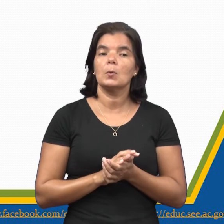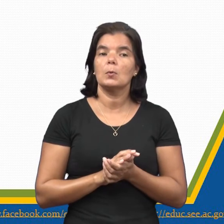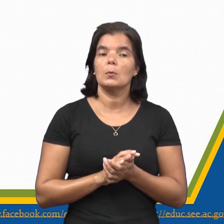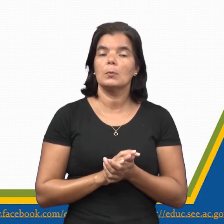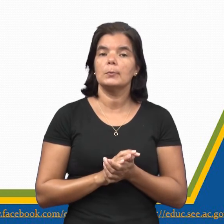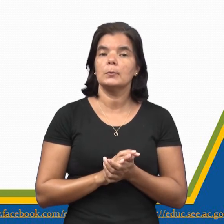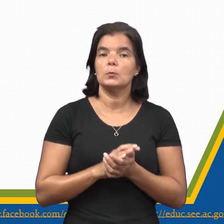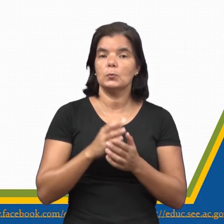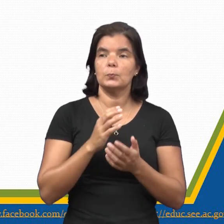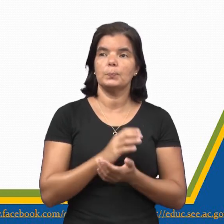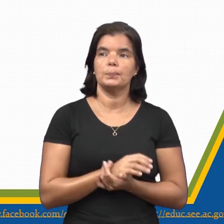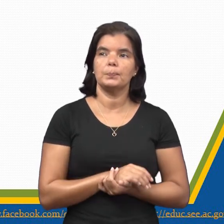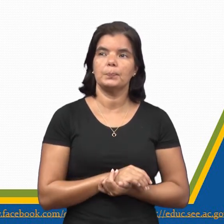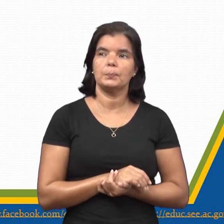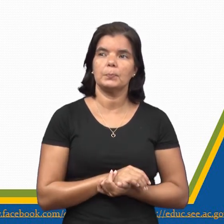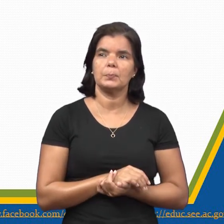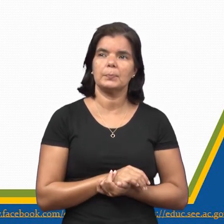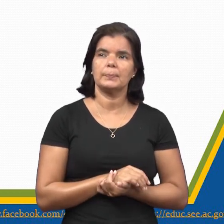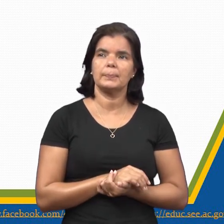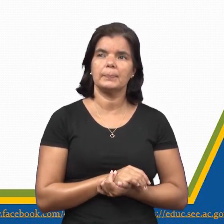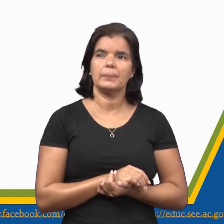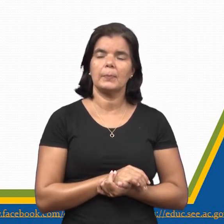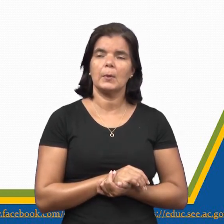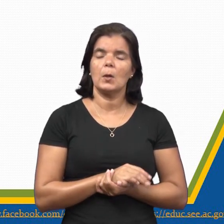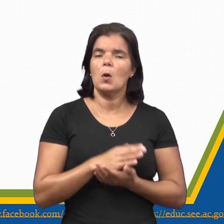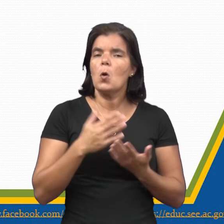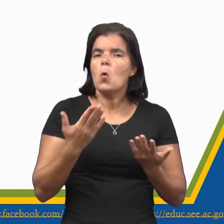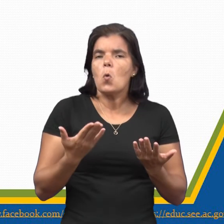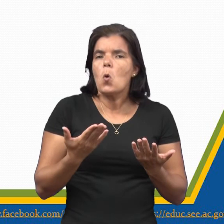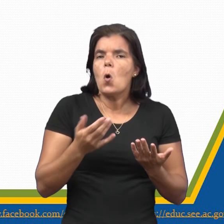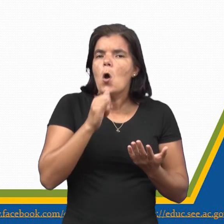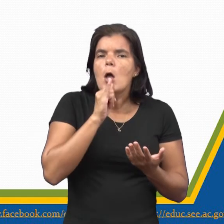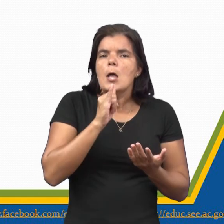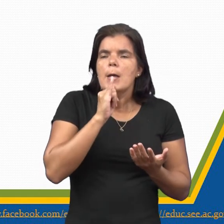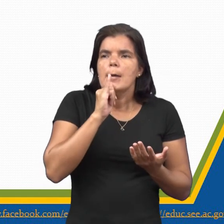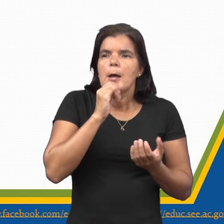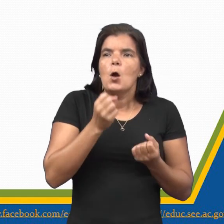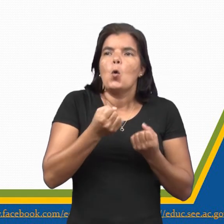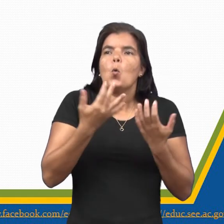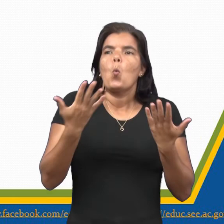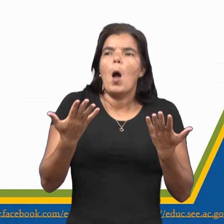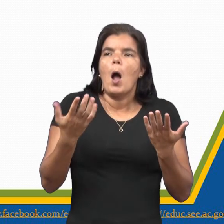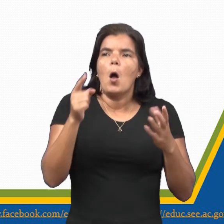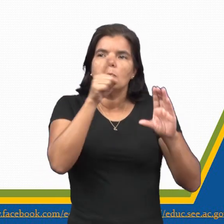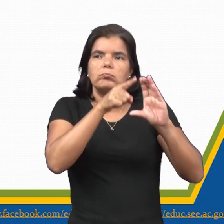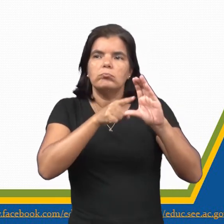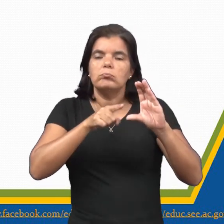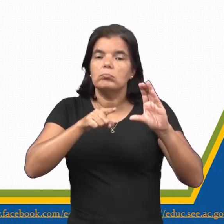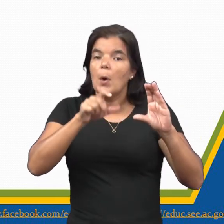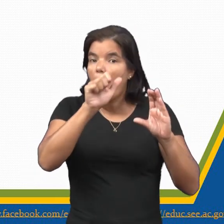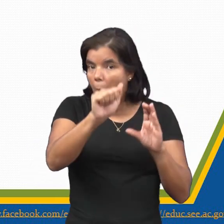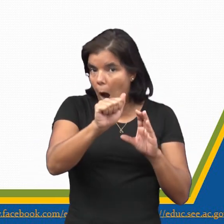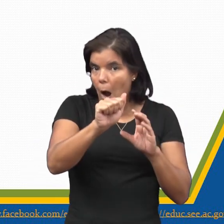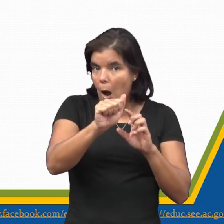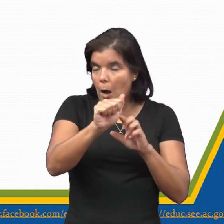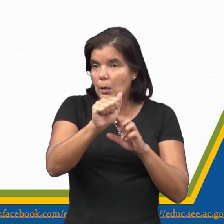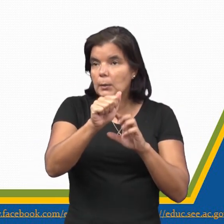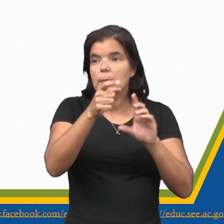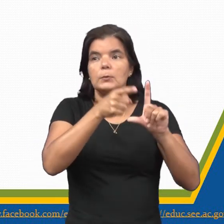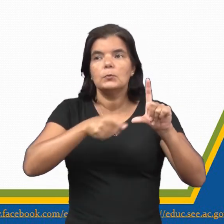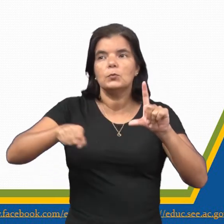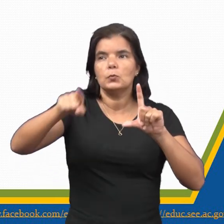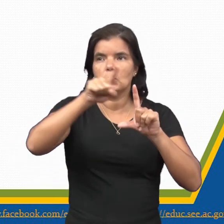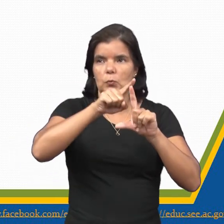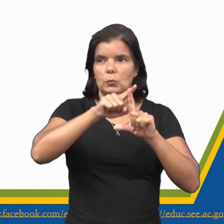Basta somar os raios, né? Qual a área de um círculo? Vamos ver esse exemplo aqui. Qual a área de um círculo cujo diâmetro